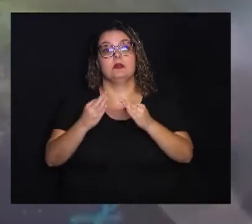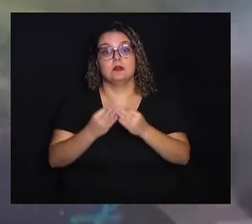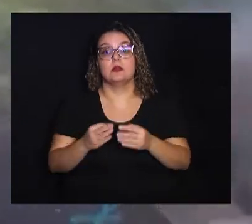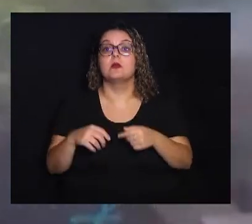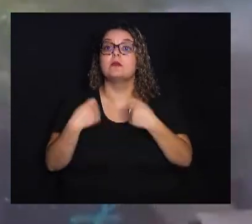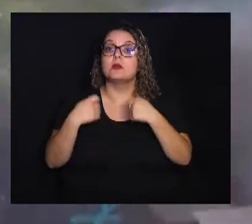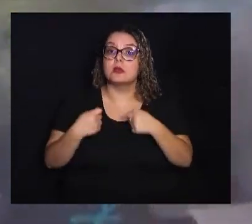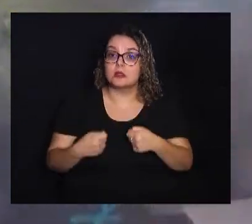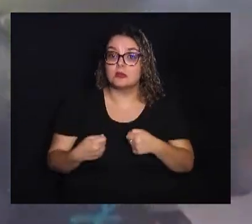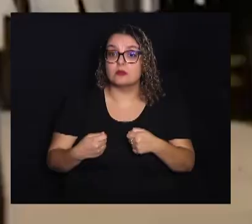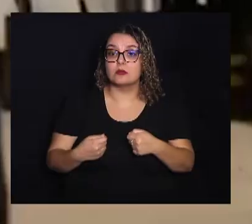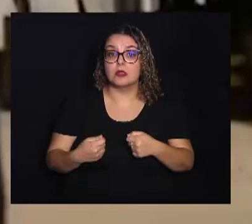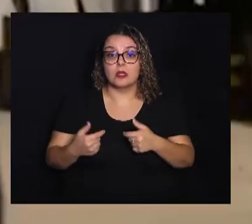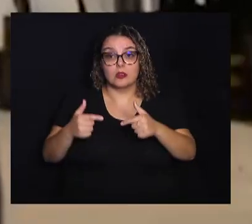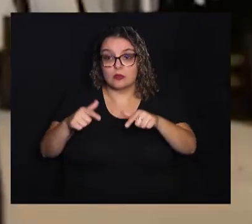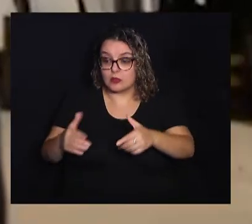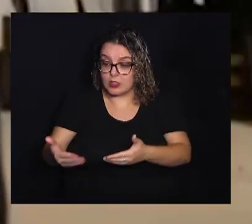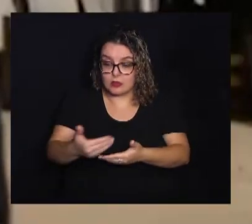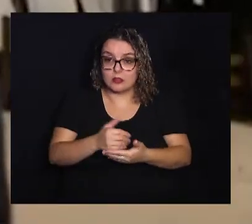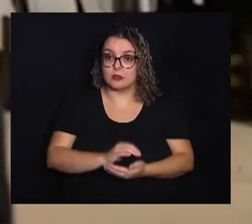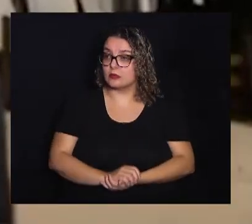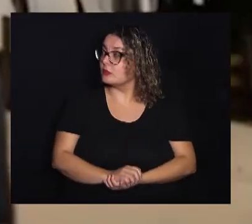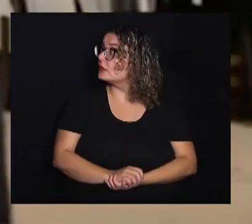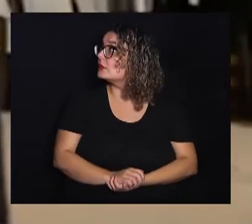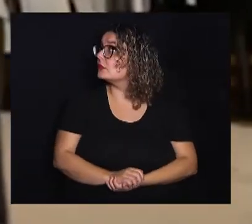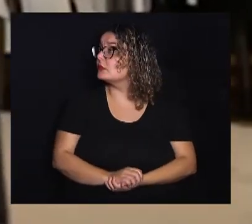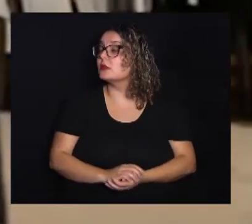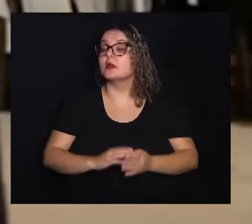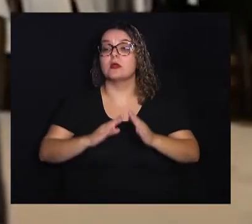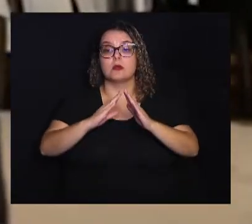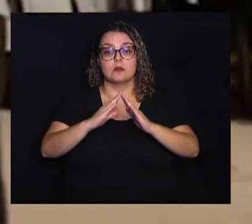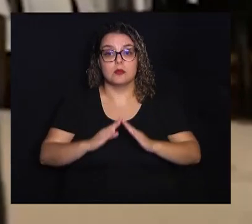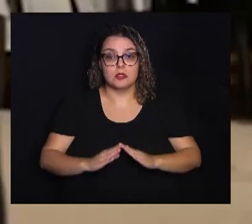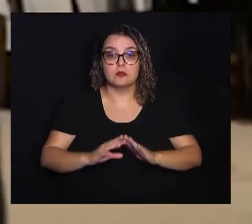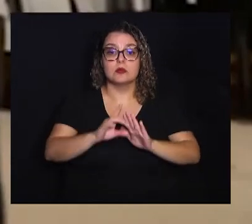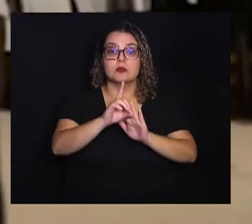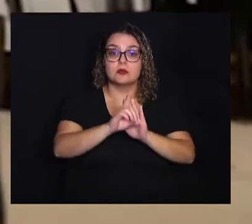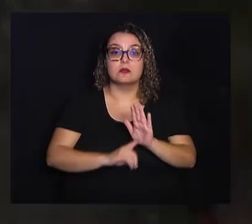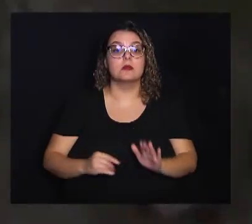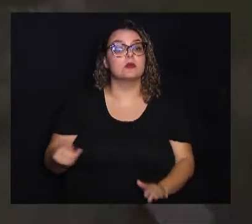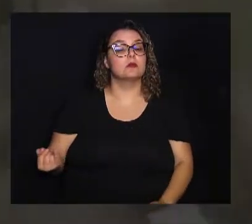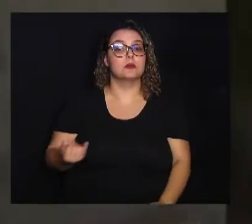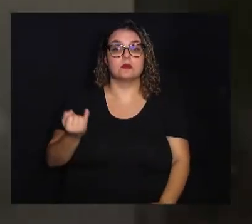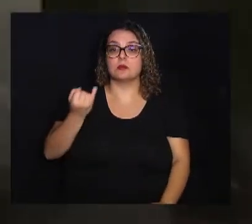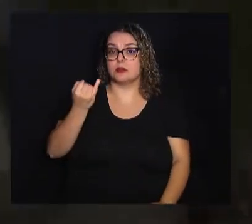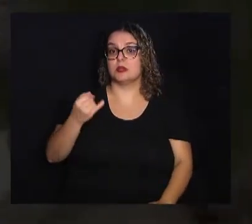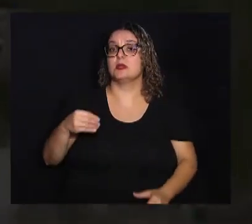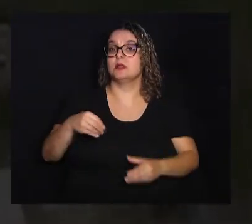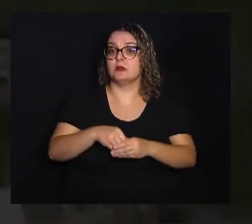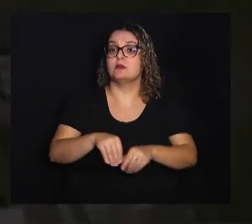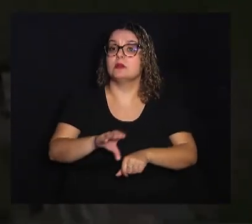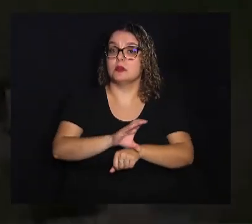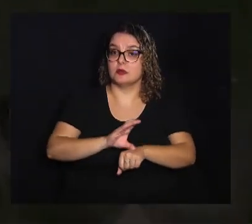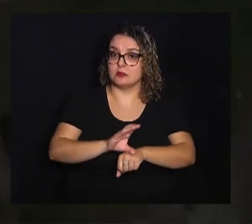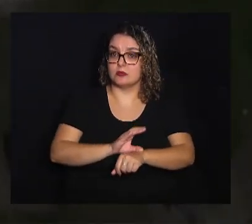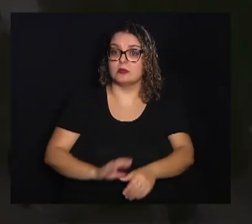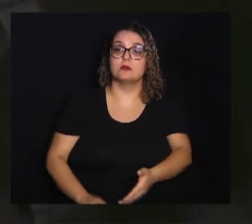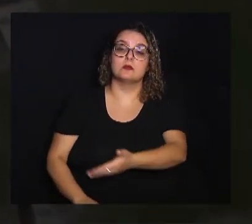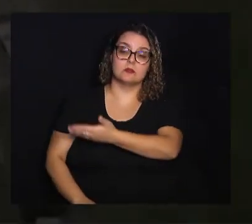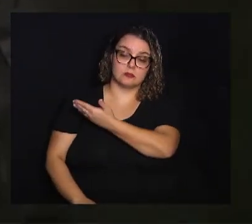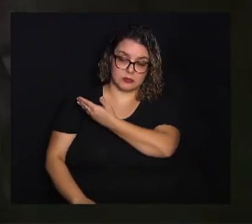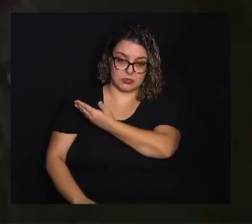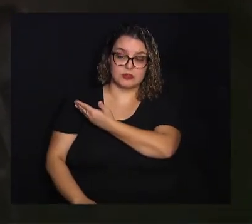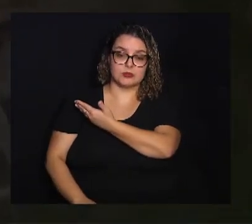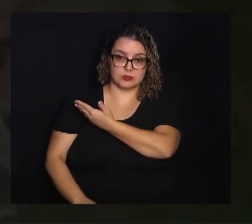ser abrigados em algum lugar. A moradia é um direito fundamental previsto na Constituição da República do